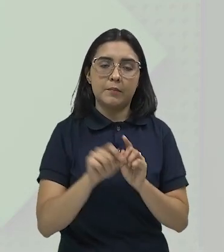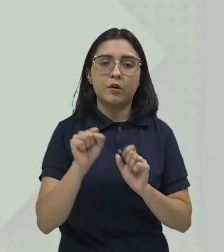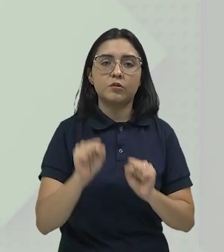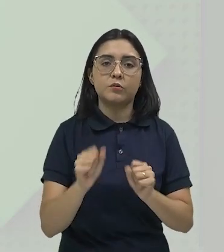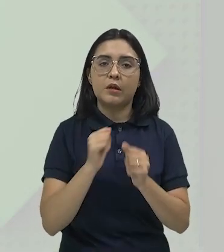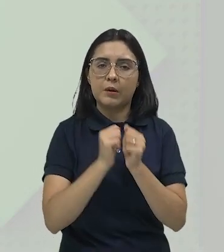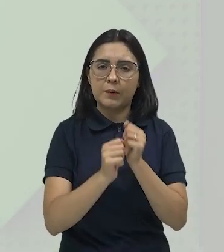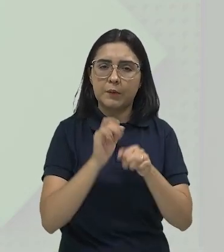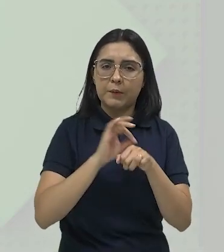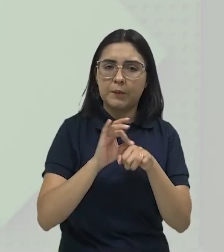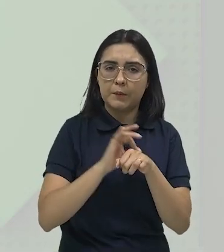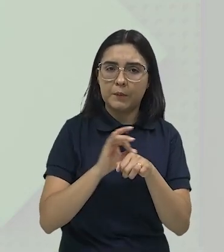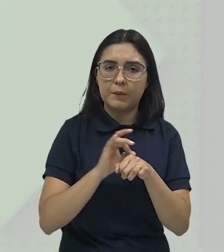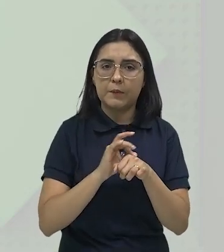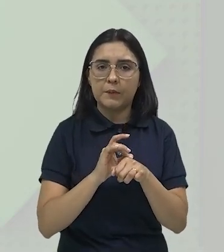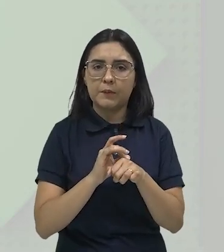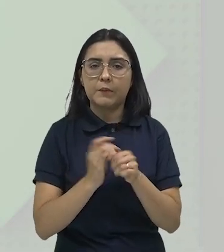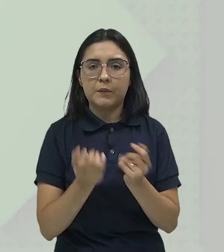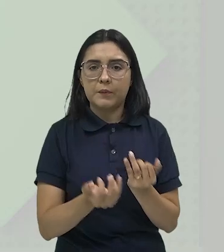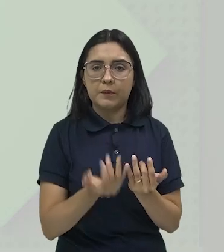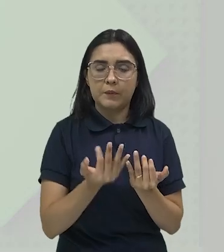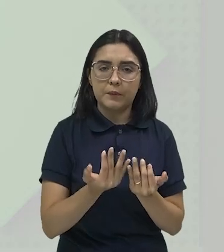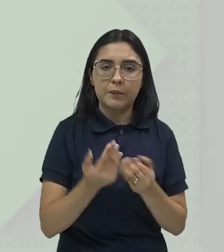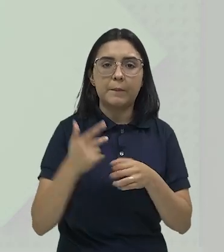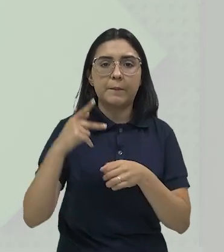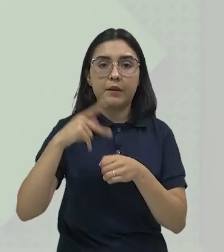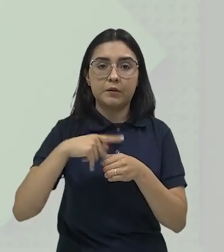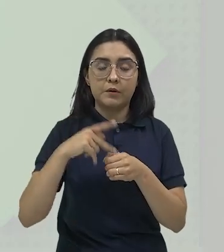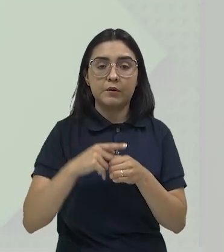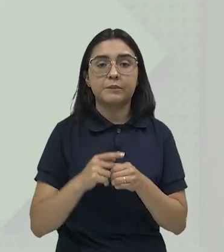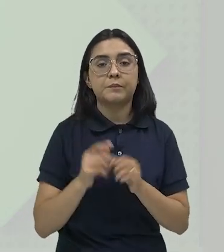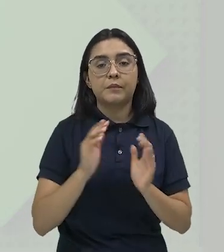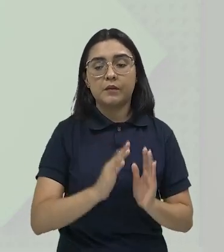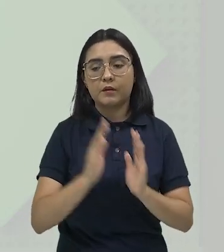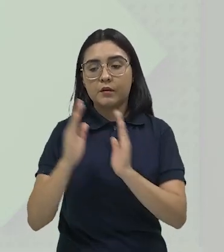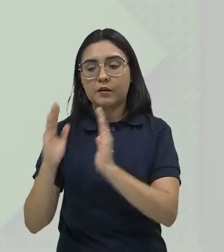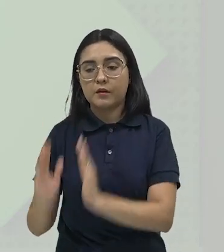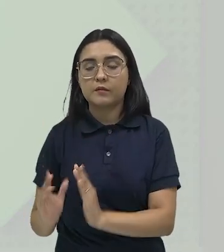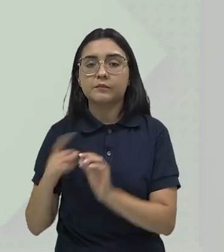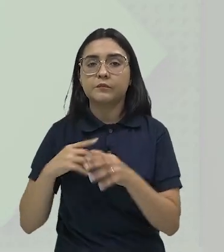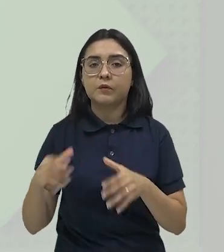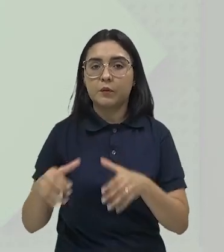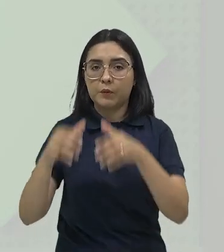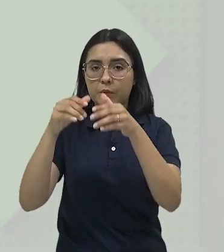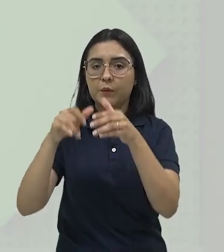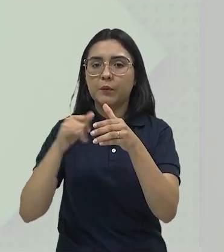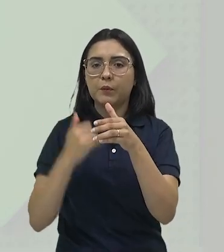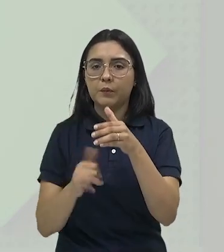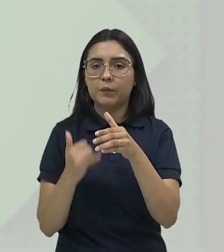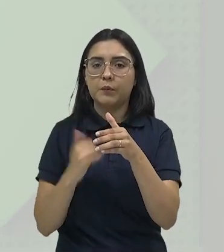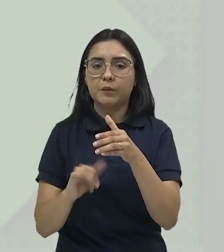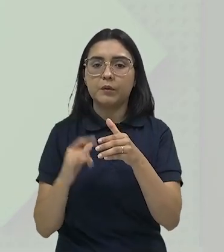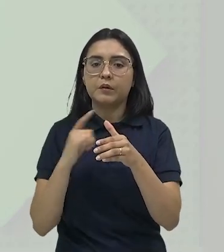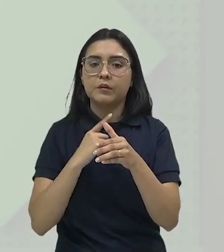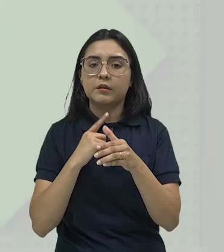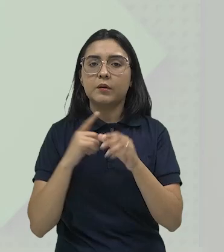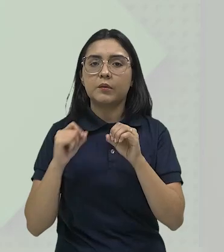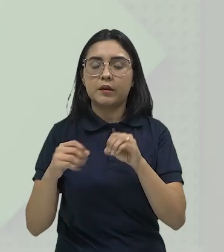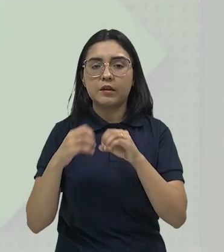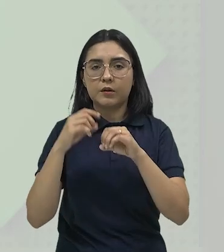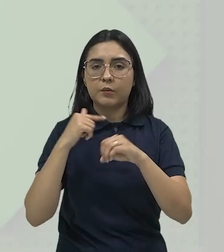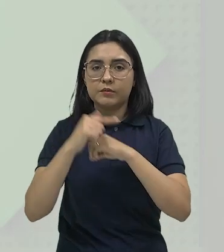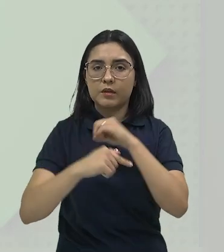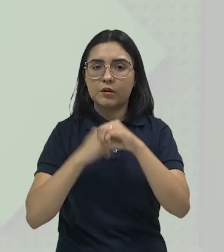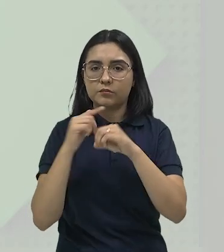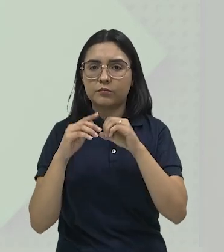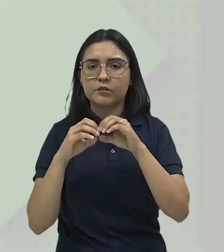carvão, né? Petróleo, entre outros. Já nas usinas nucleares, nós temos aí essa fissão, essa divisão